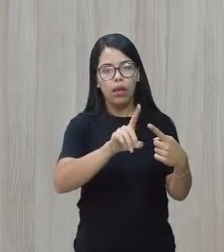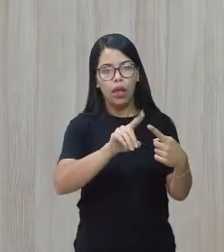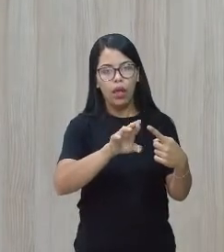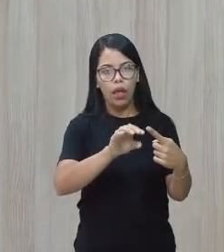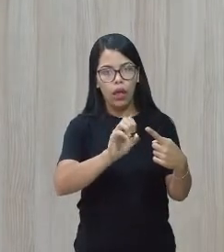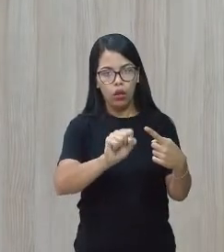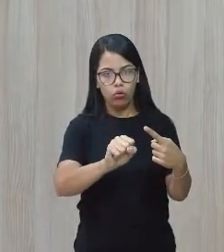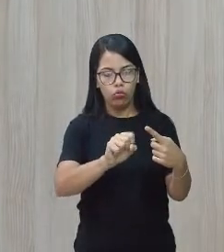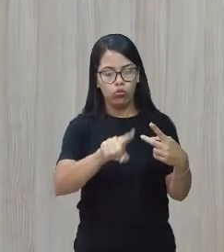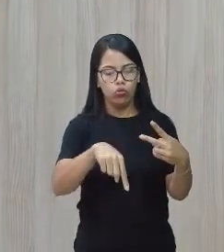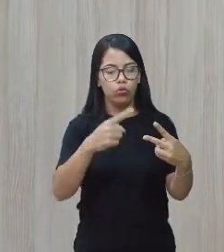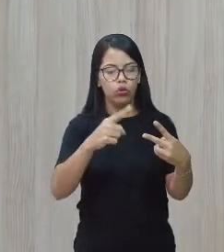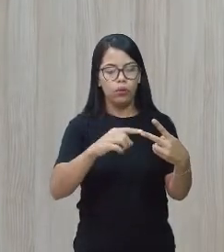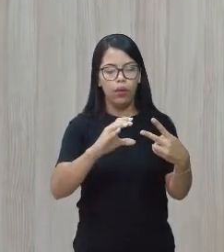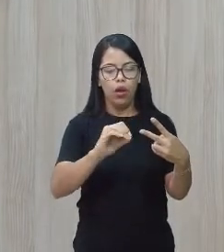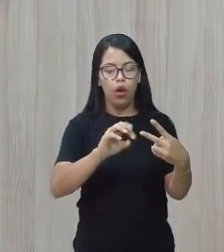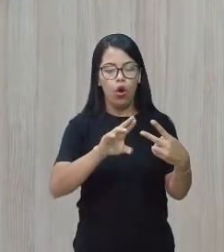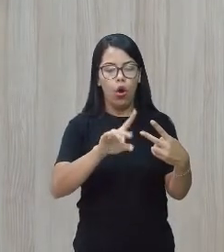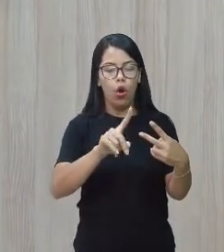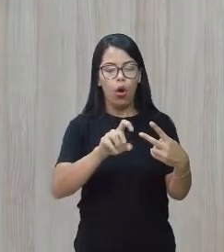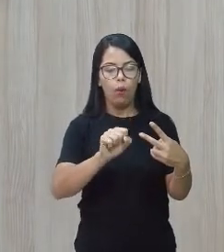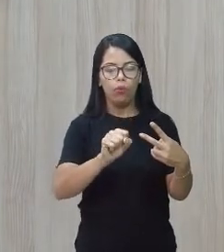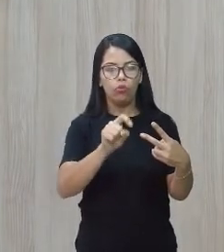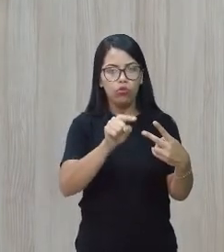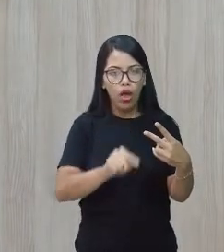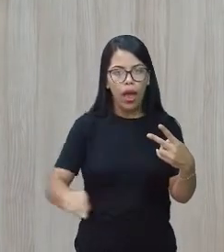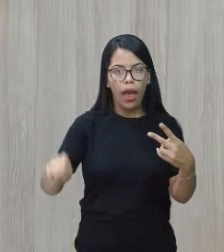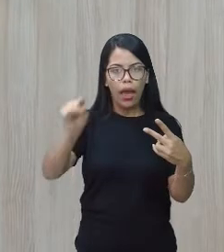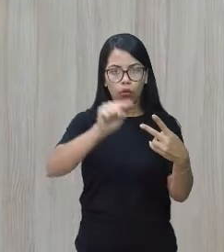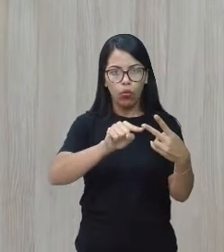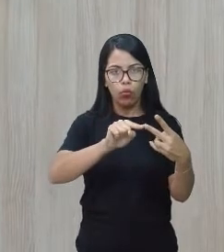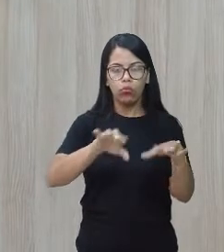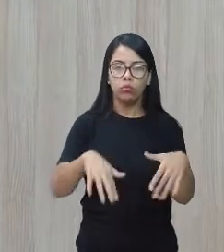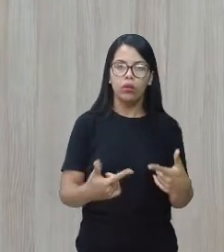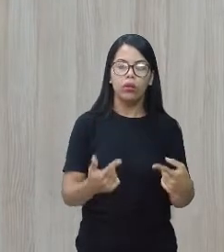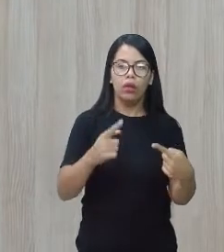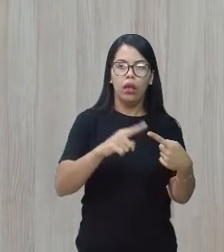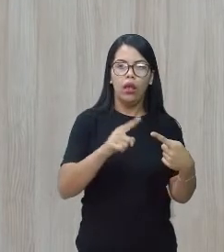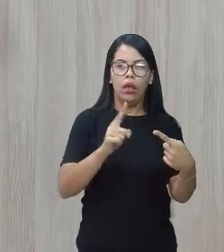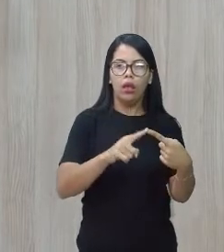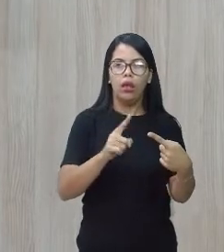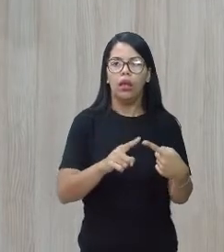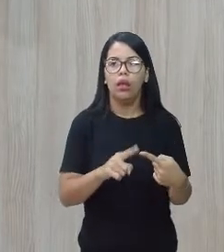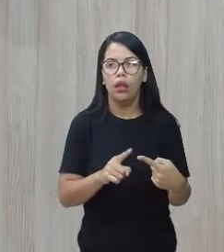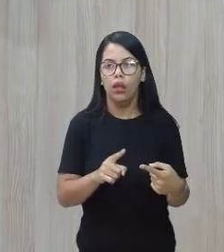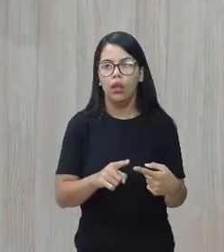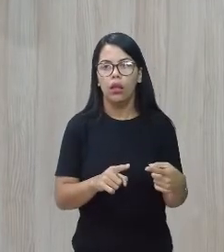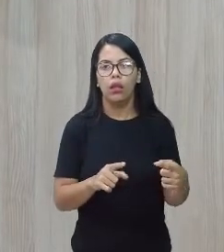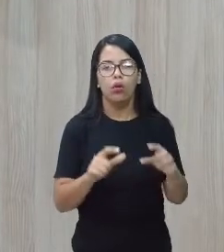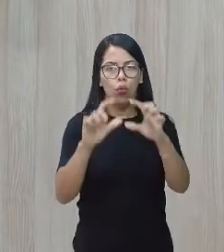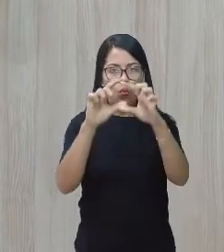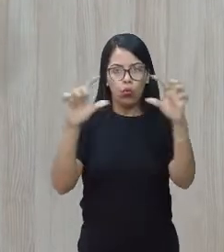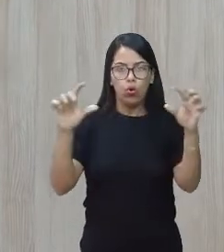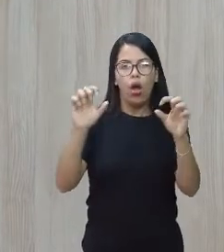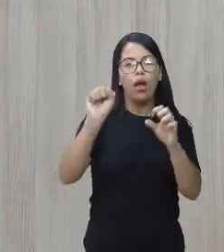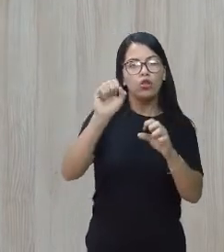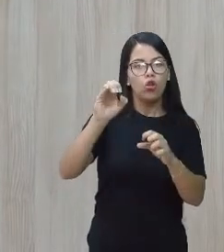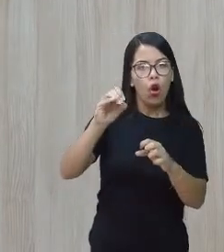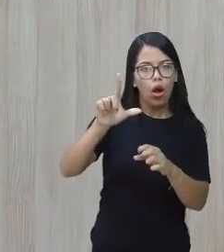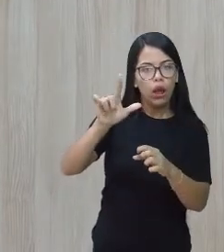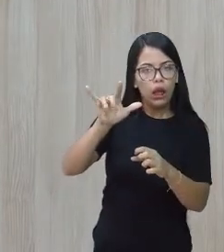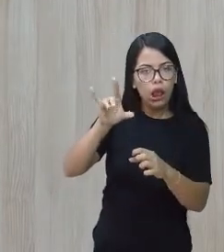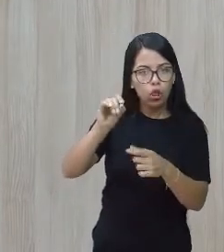corpos redondos, certo? Então, eu tenho aí o sólido geométrico, que está lá em cima, né, o topo do assunto, e aí a